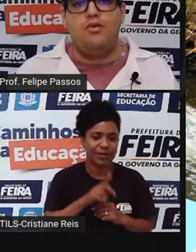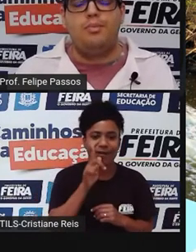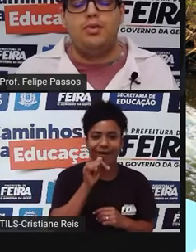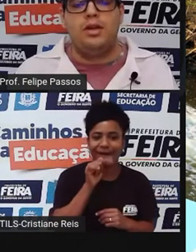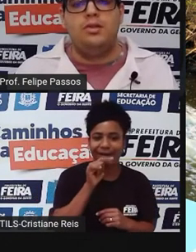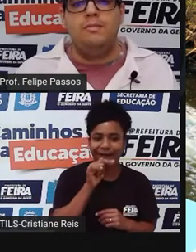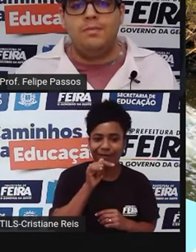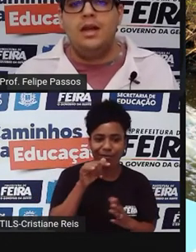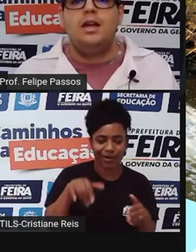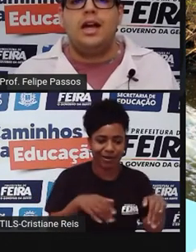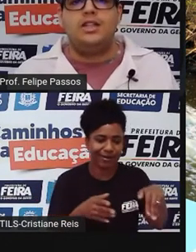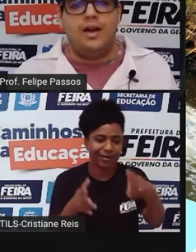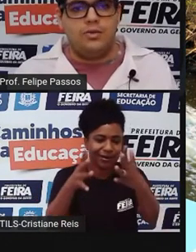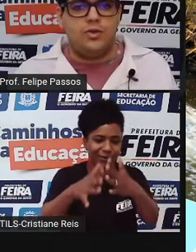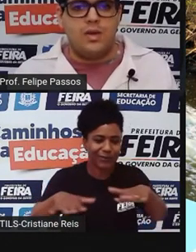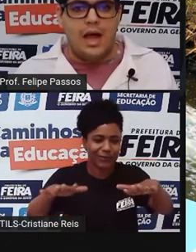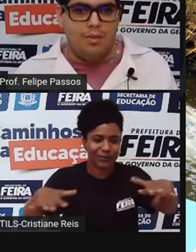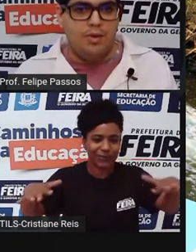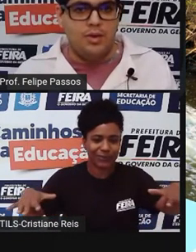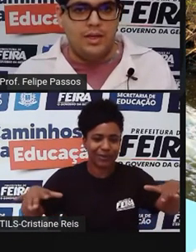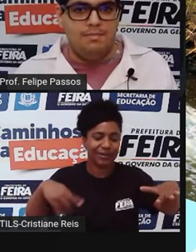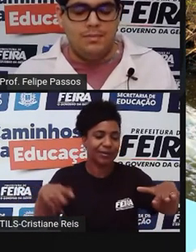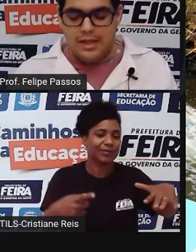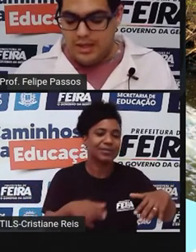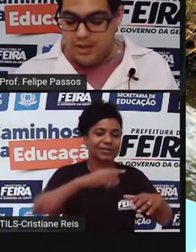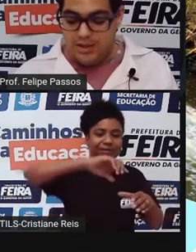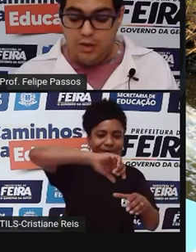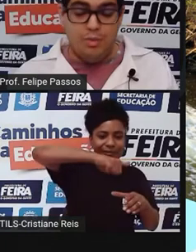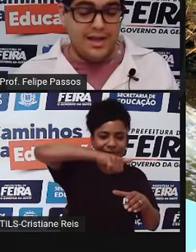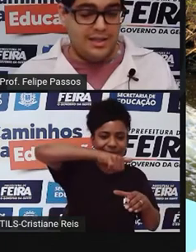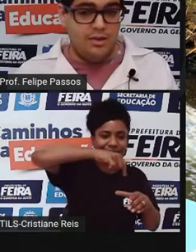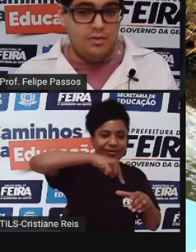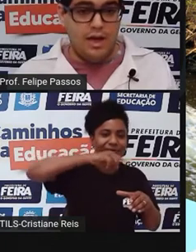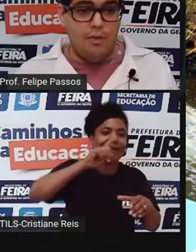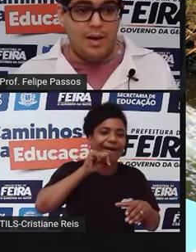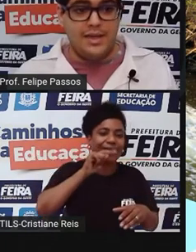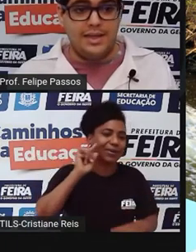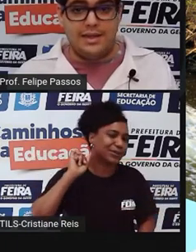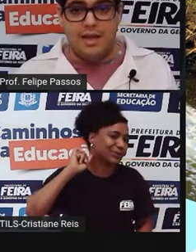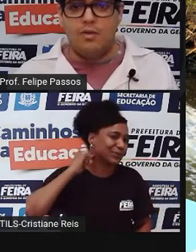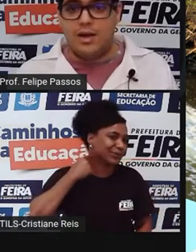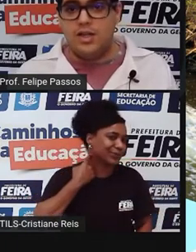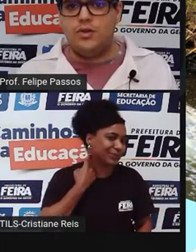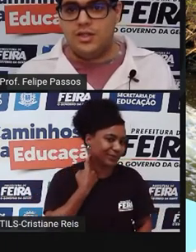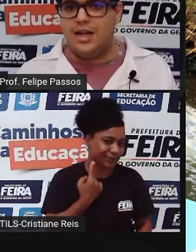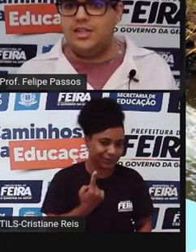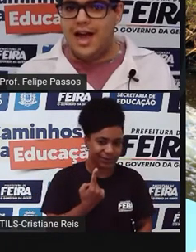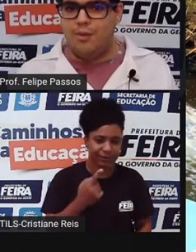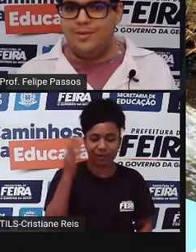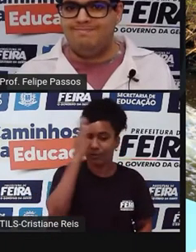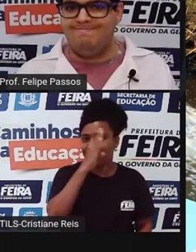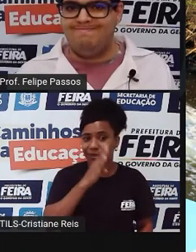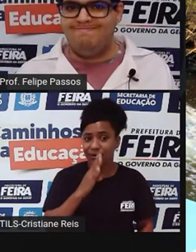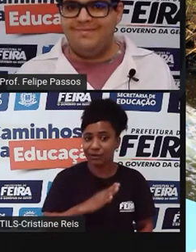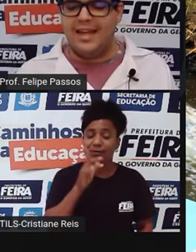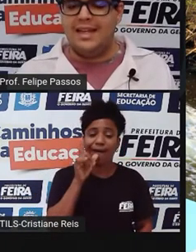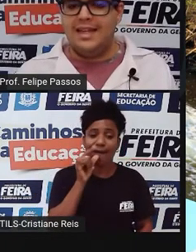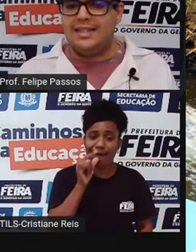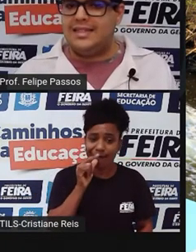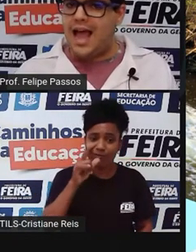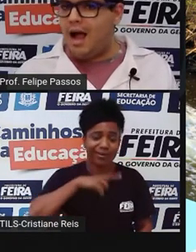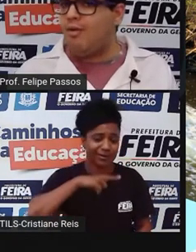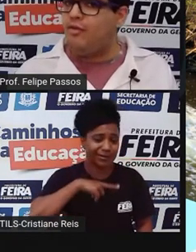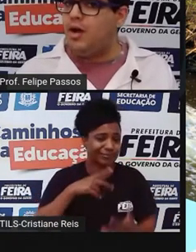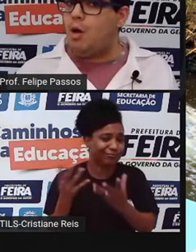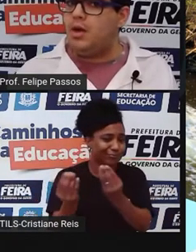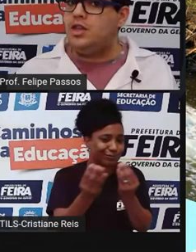esse rio for poluído, a gente vai consumir água poluída. E o Brasil é um país que tem uma grande quantidade de água, né?